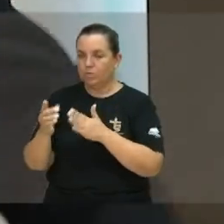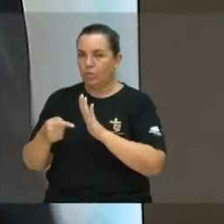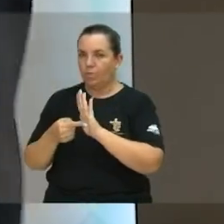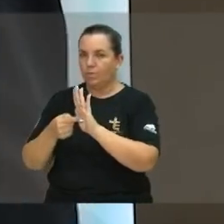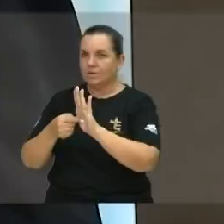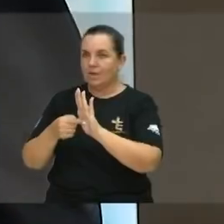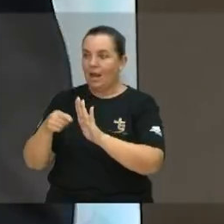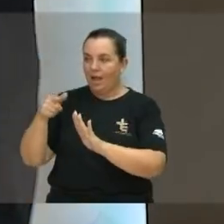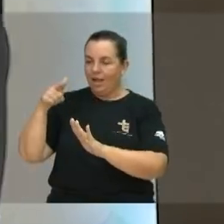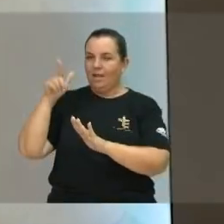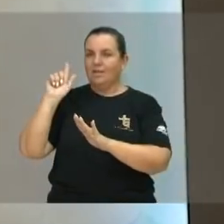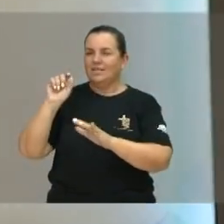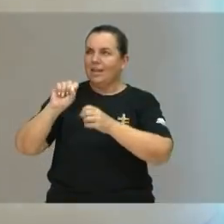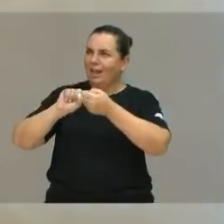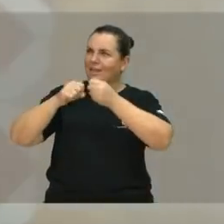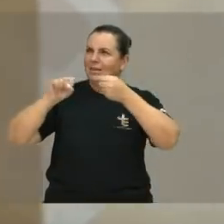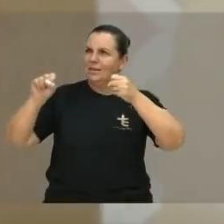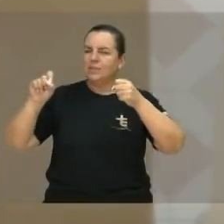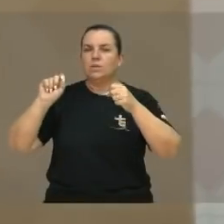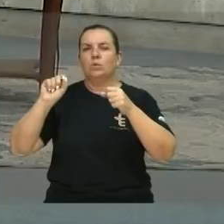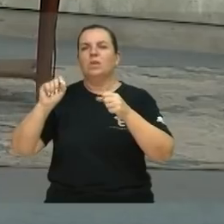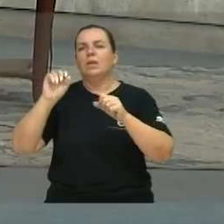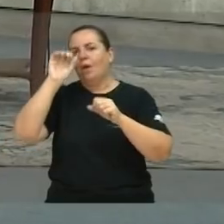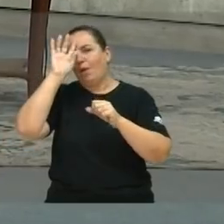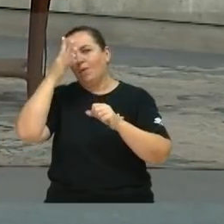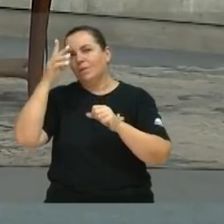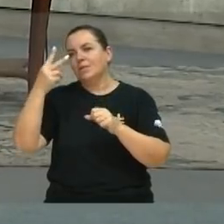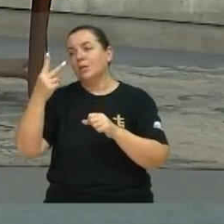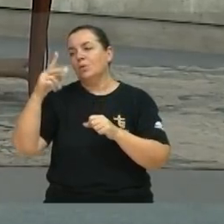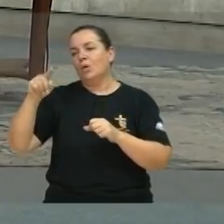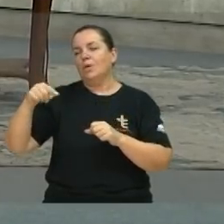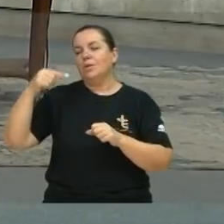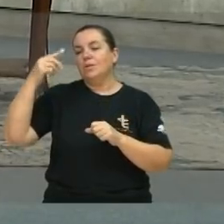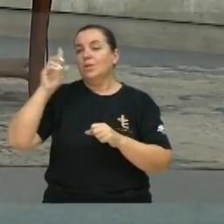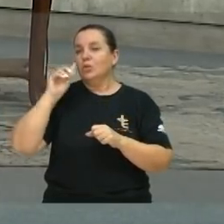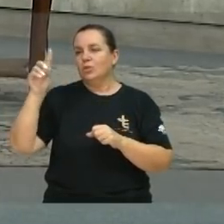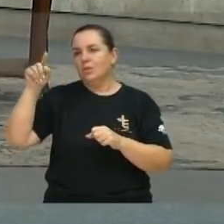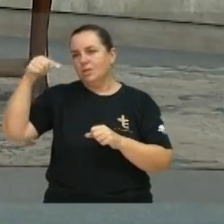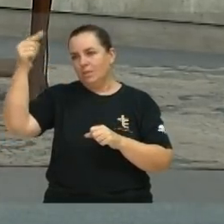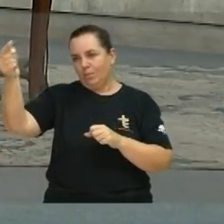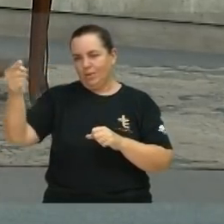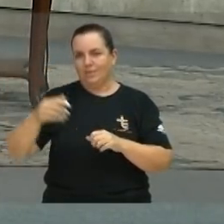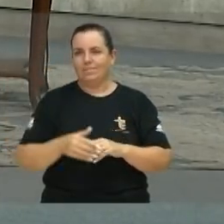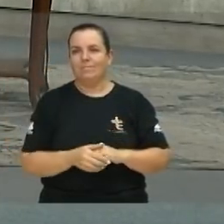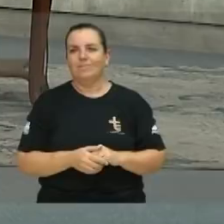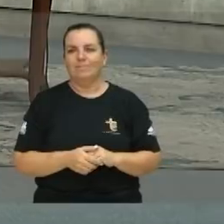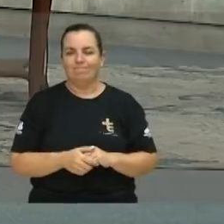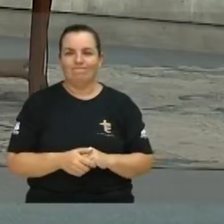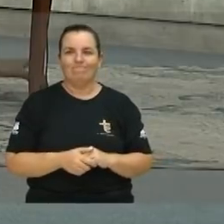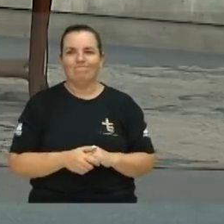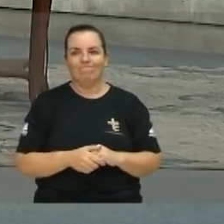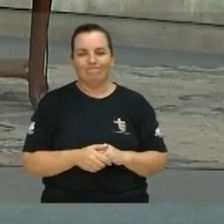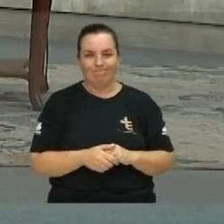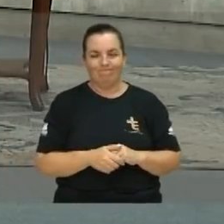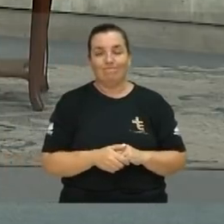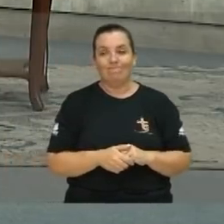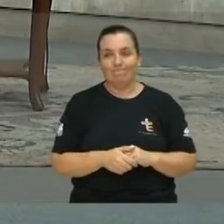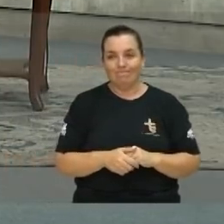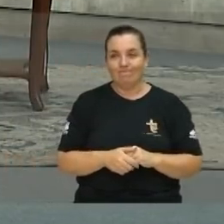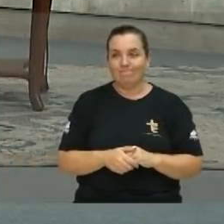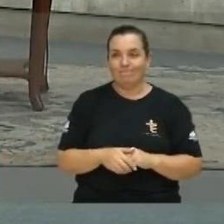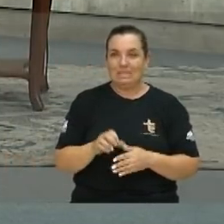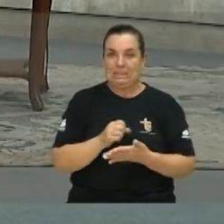grandeza de tudo o que viria logo a seguir epa estou sobre riscos